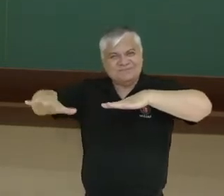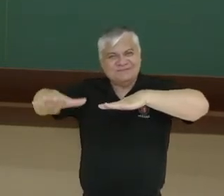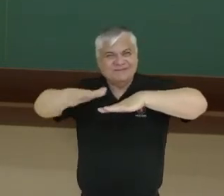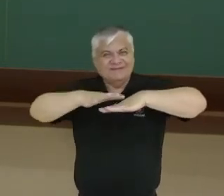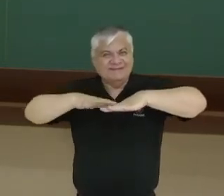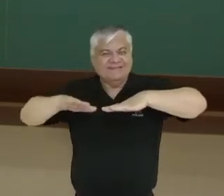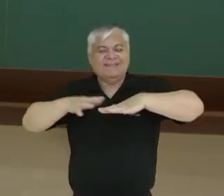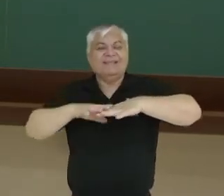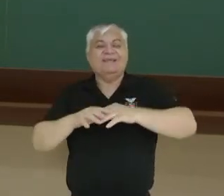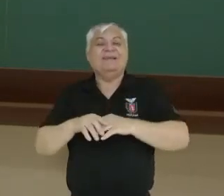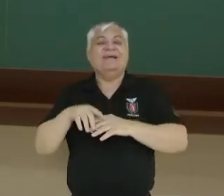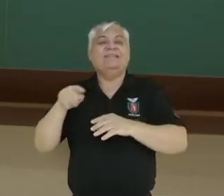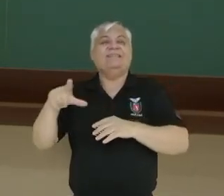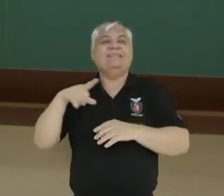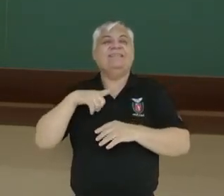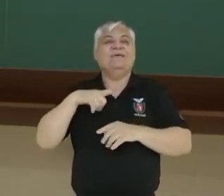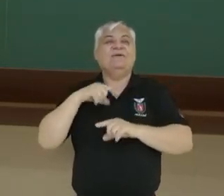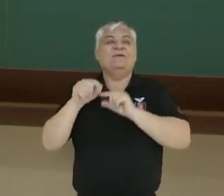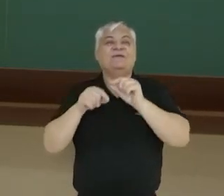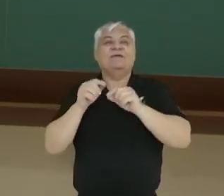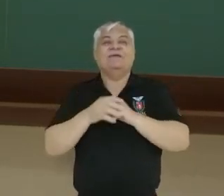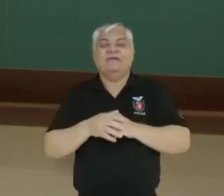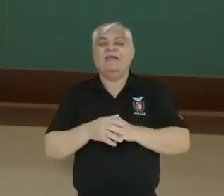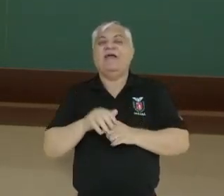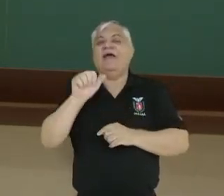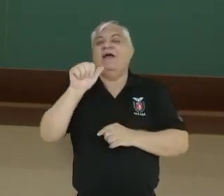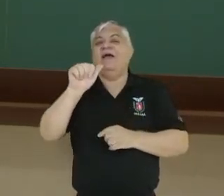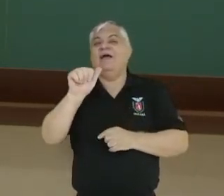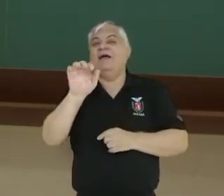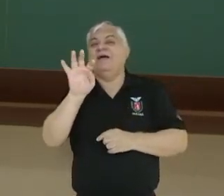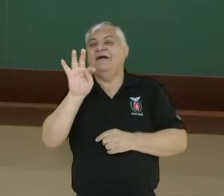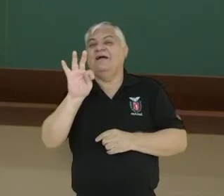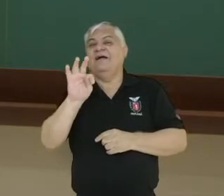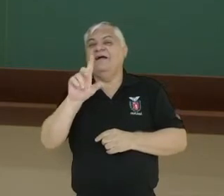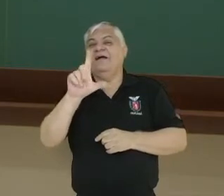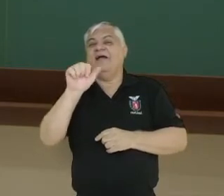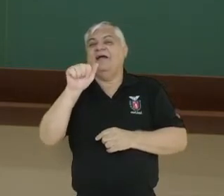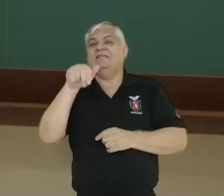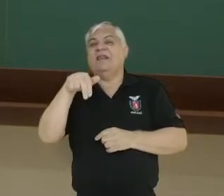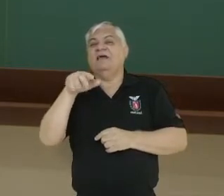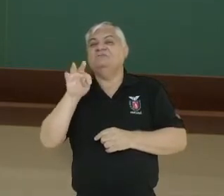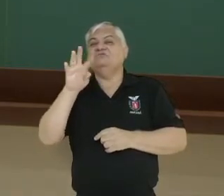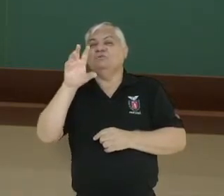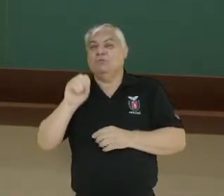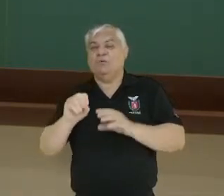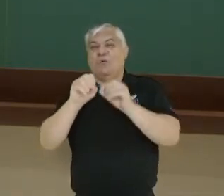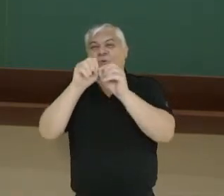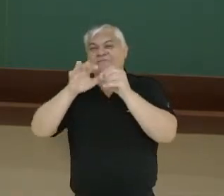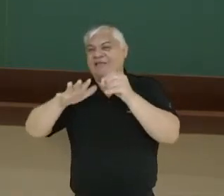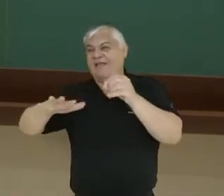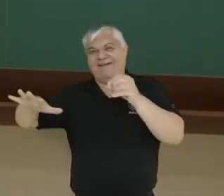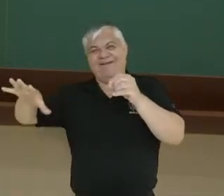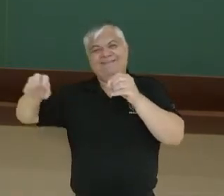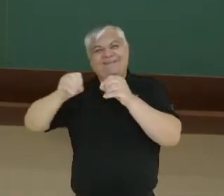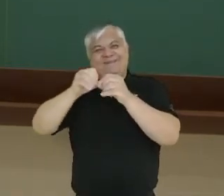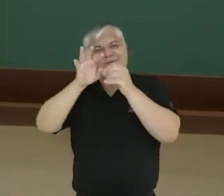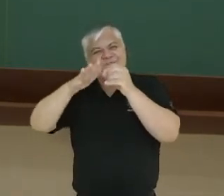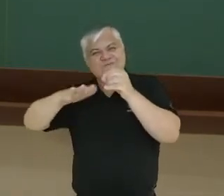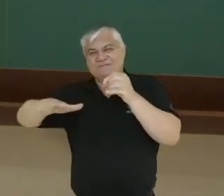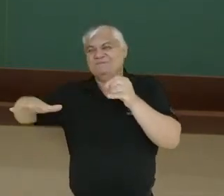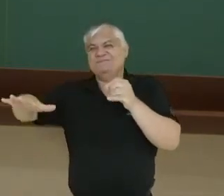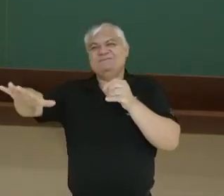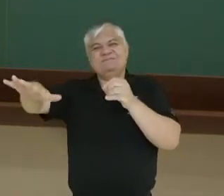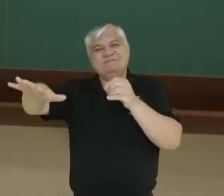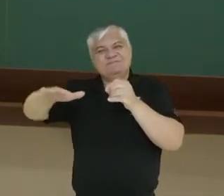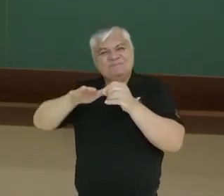do Brasil, a gente chama de tropical atlântico por causa da influência do oceano. E aí a gente tem uma representação aqui